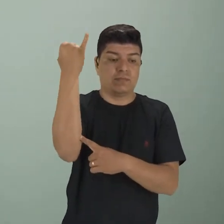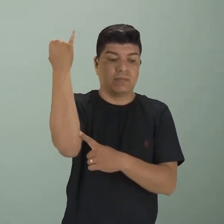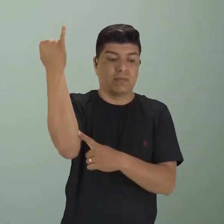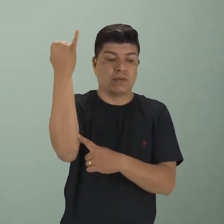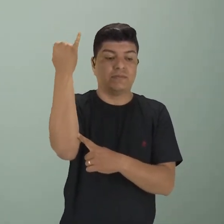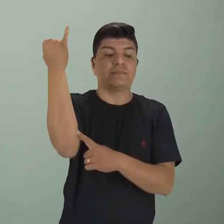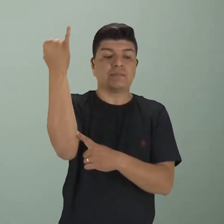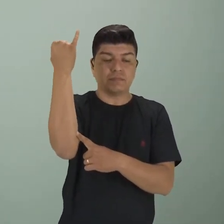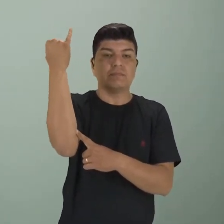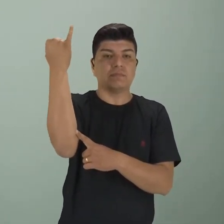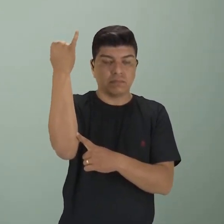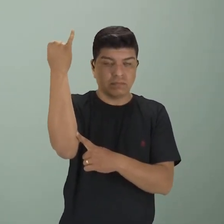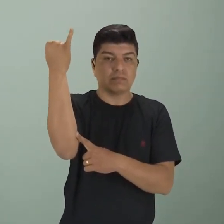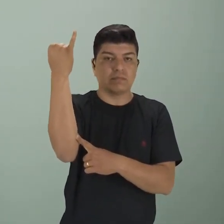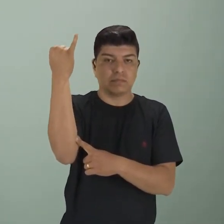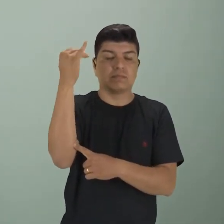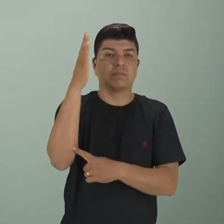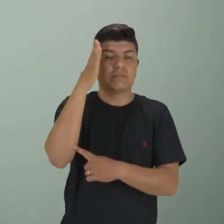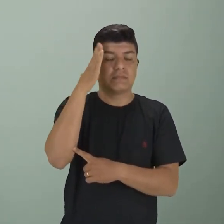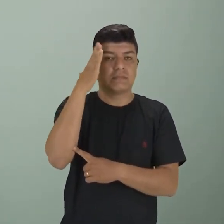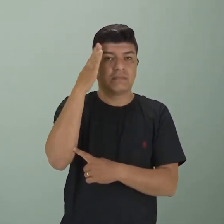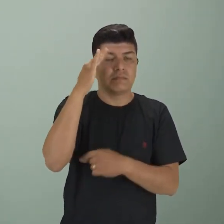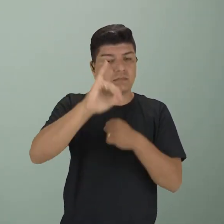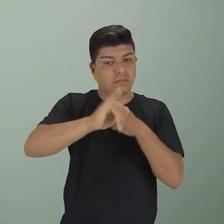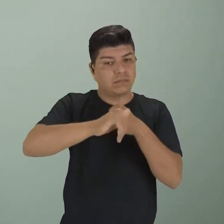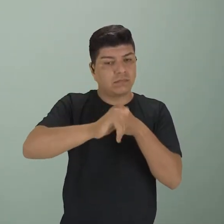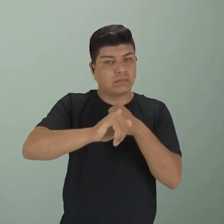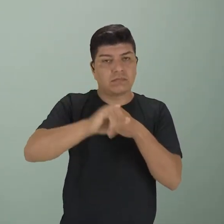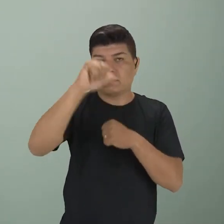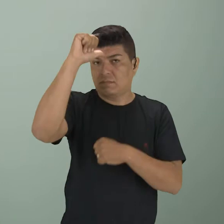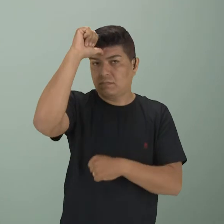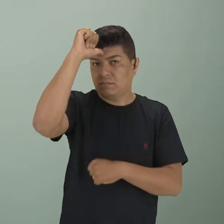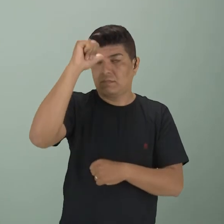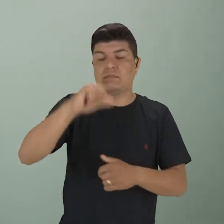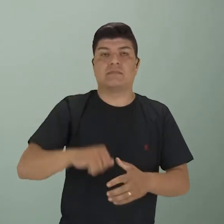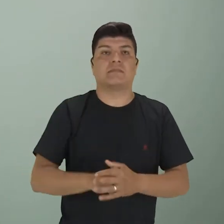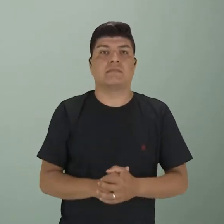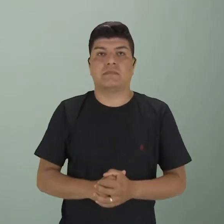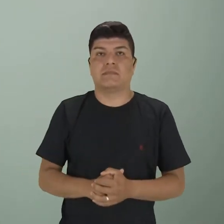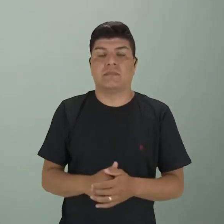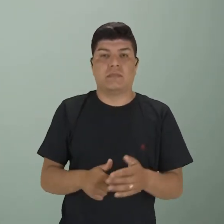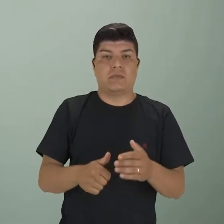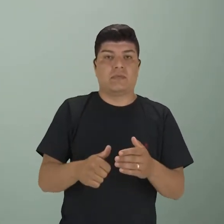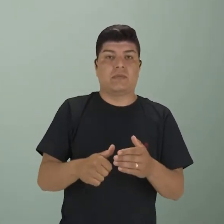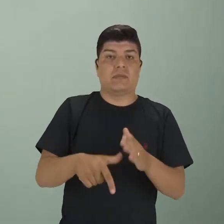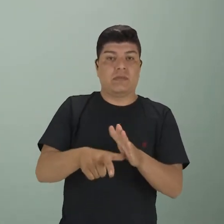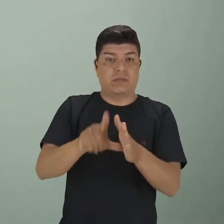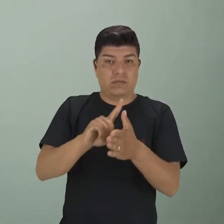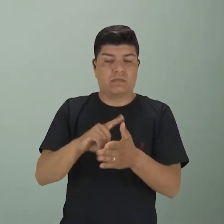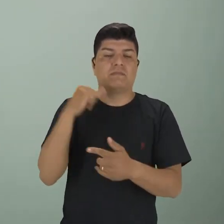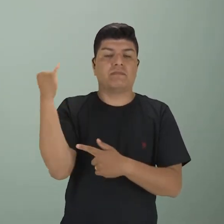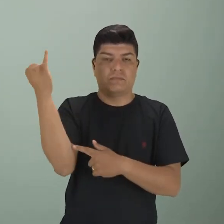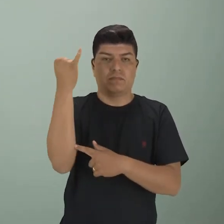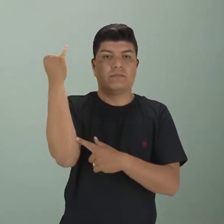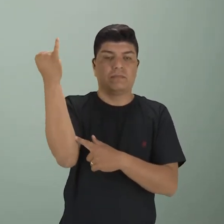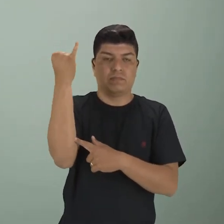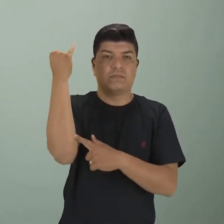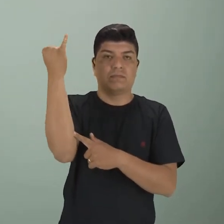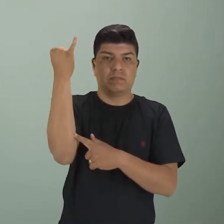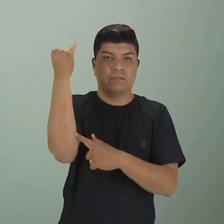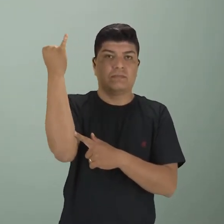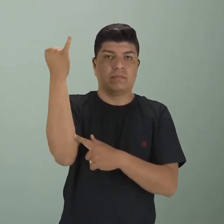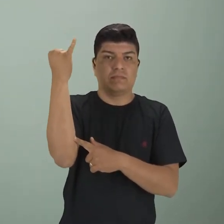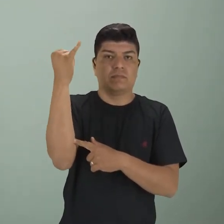a difundir toda essa prosa indianista, tá? Então, esses antecedentes foram muito importantes para